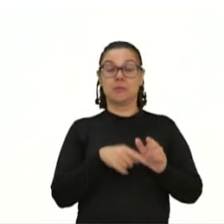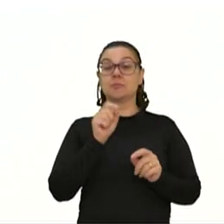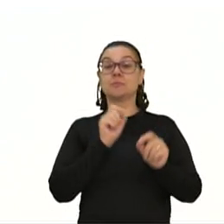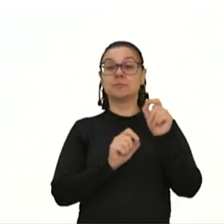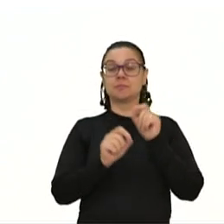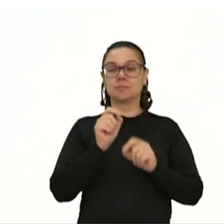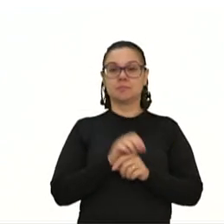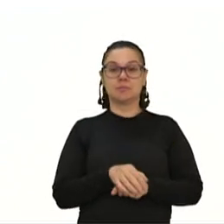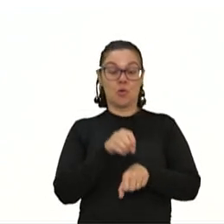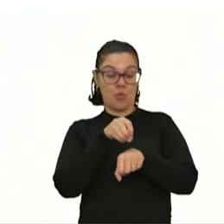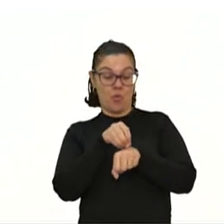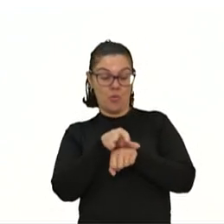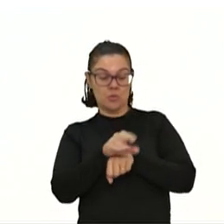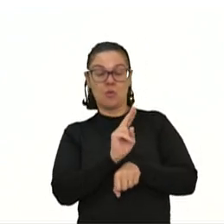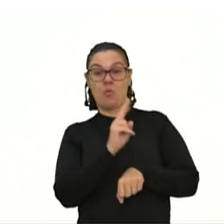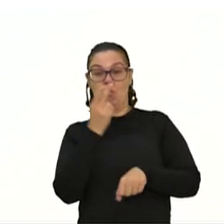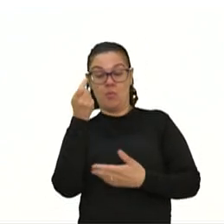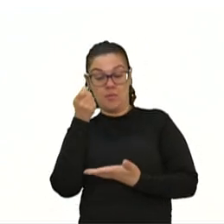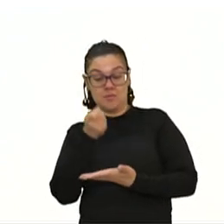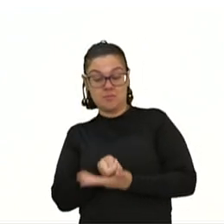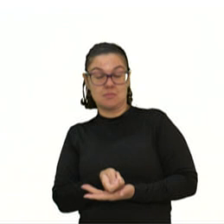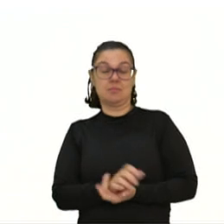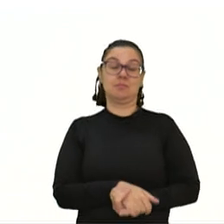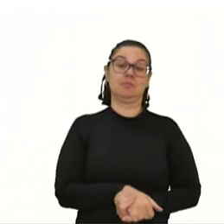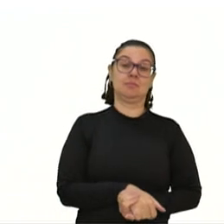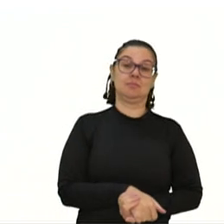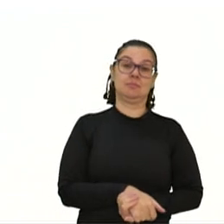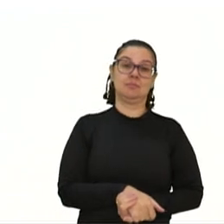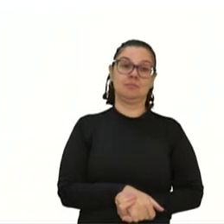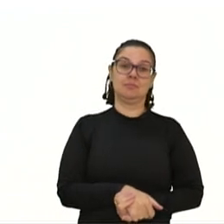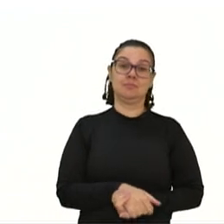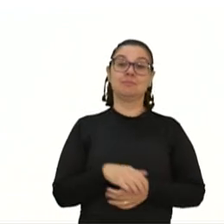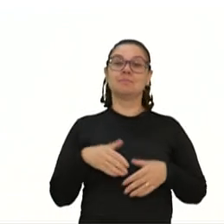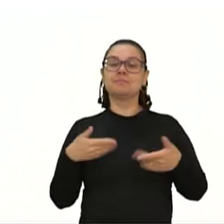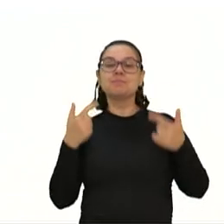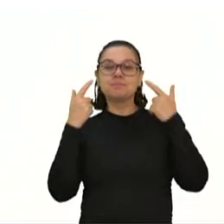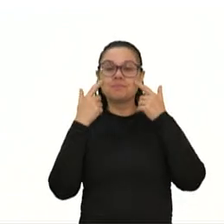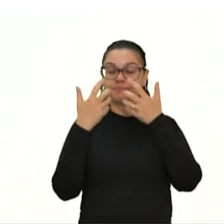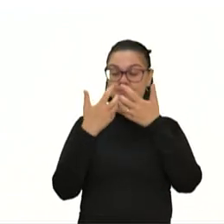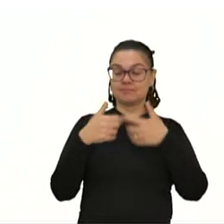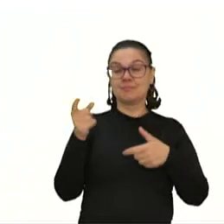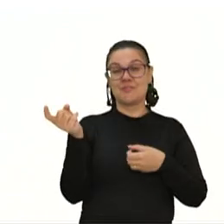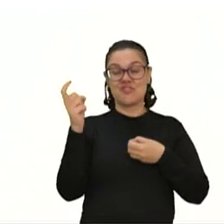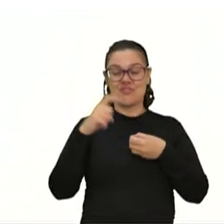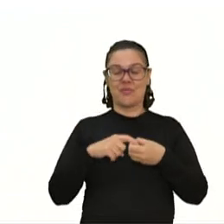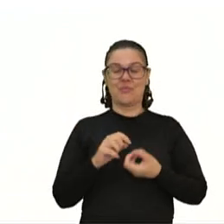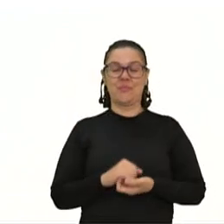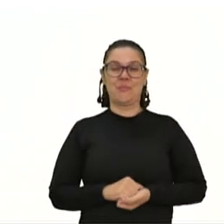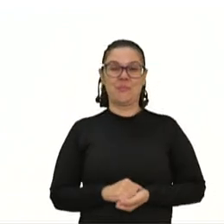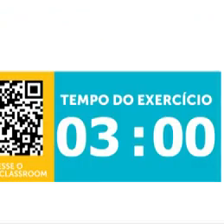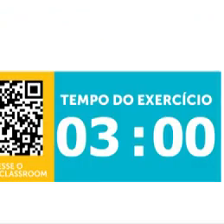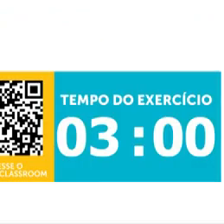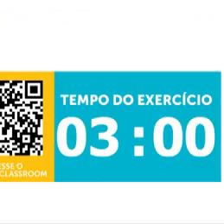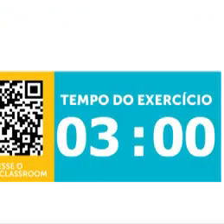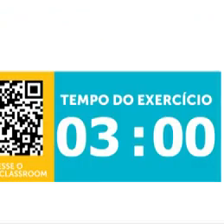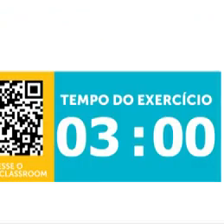caso? Um conselho ou uma obrigação? Então, pensem aí direitinho, já voltamos.